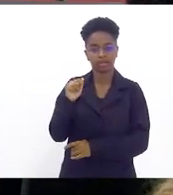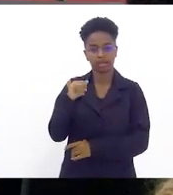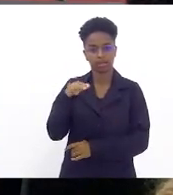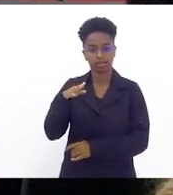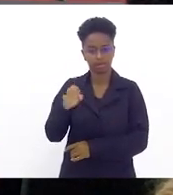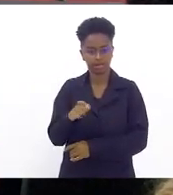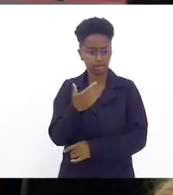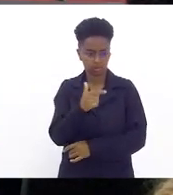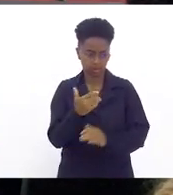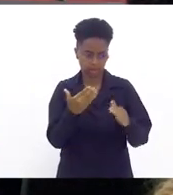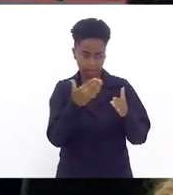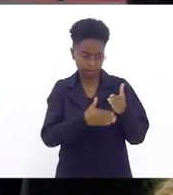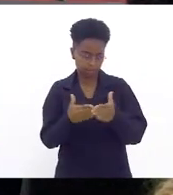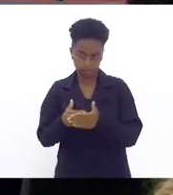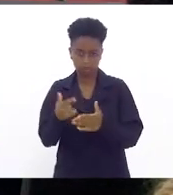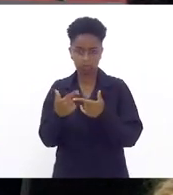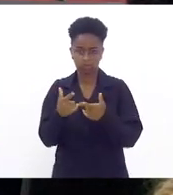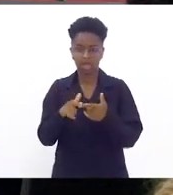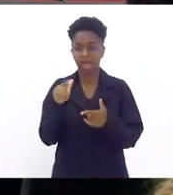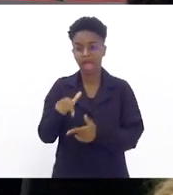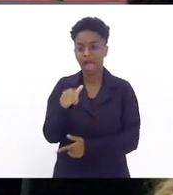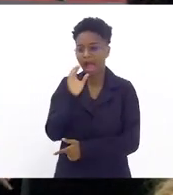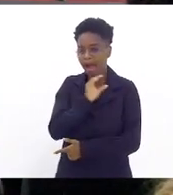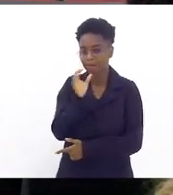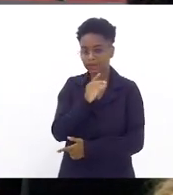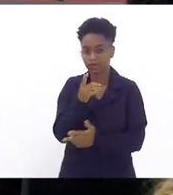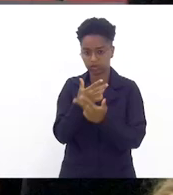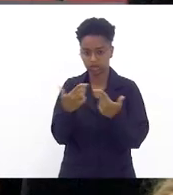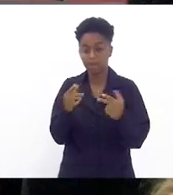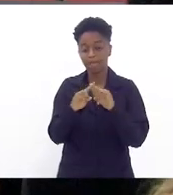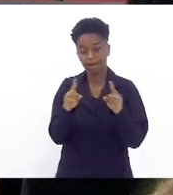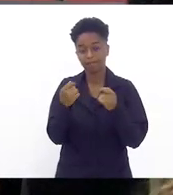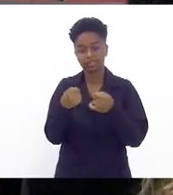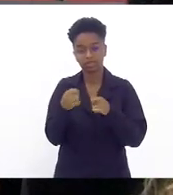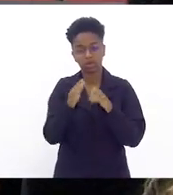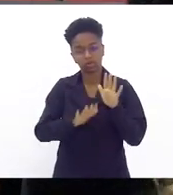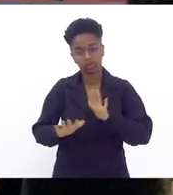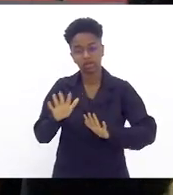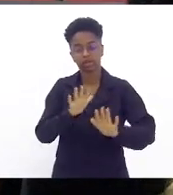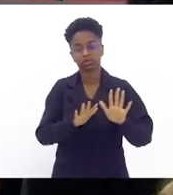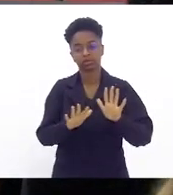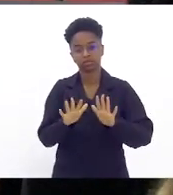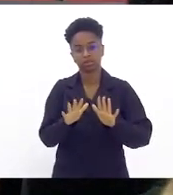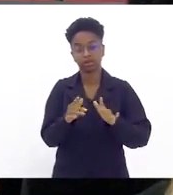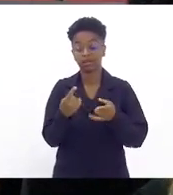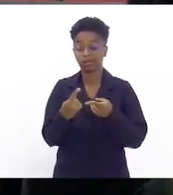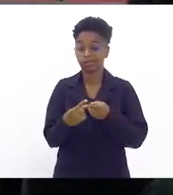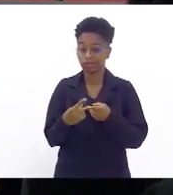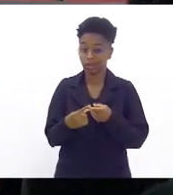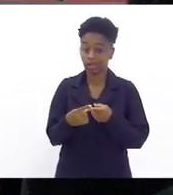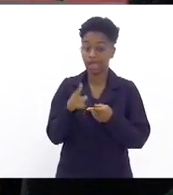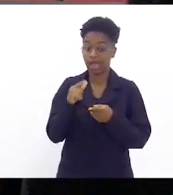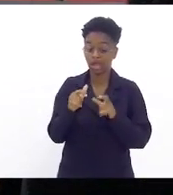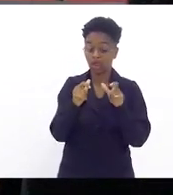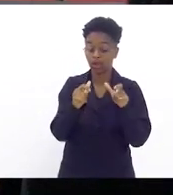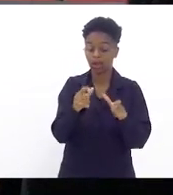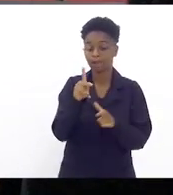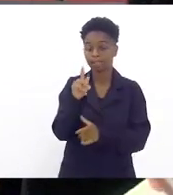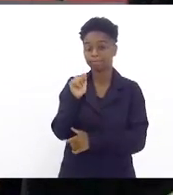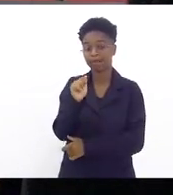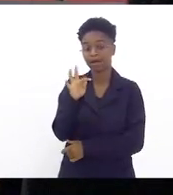por parte do fan porque é uma medida paliativa né mas realmente tem que ter esse cuidado porque é aquilo né a gente é Patrimônio então